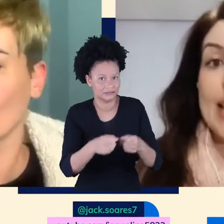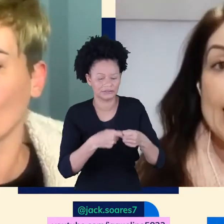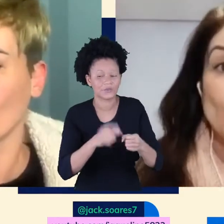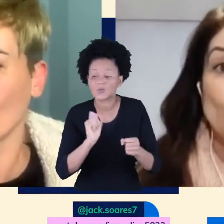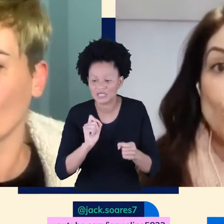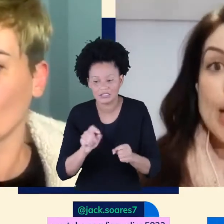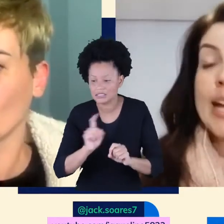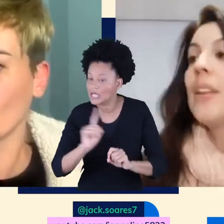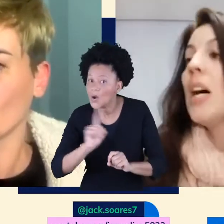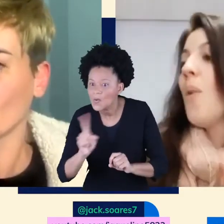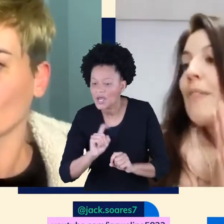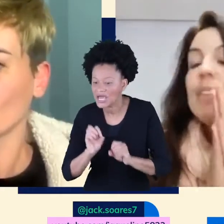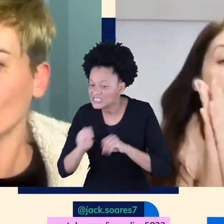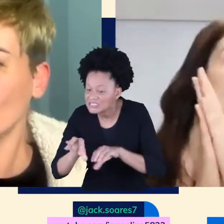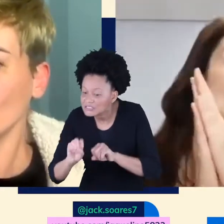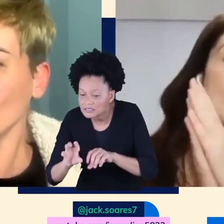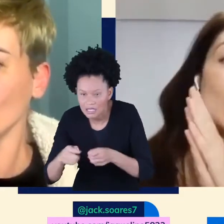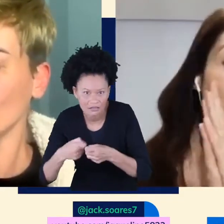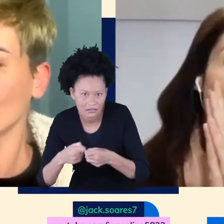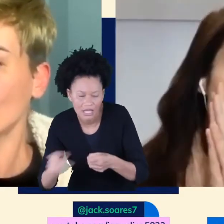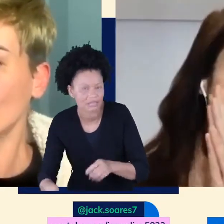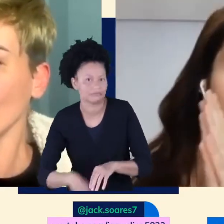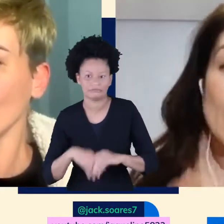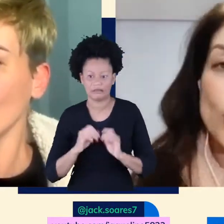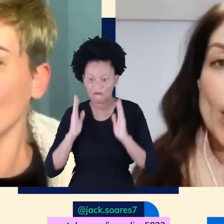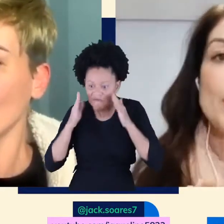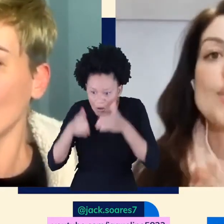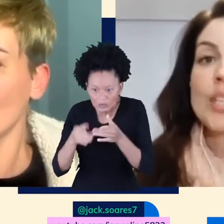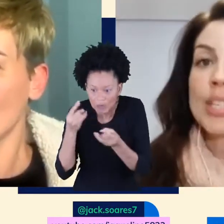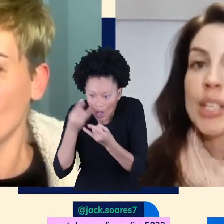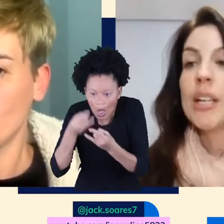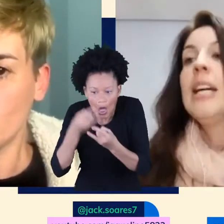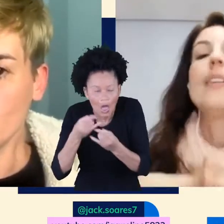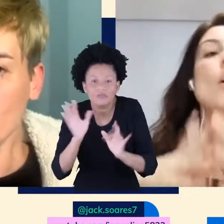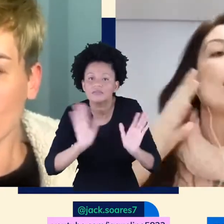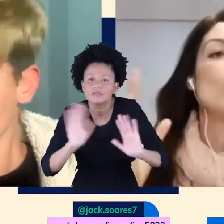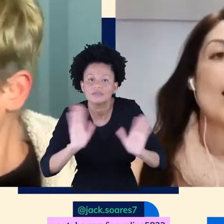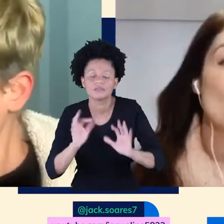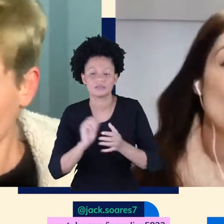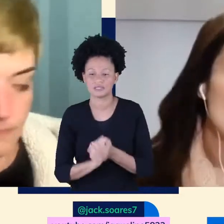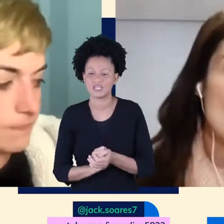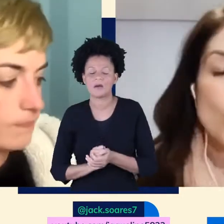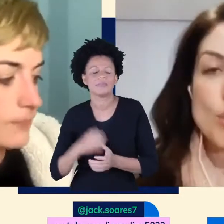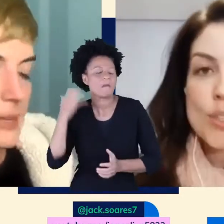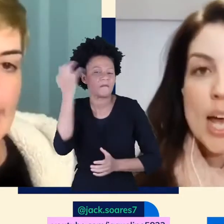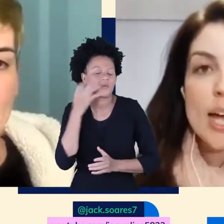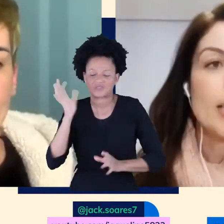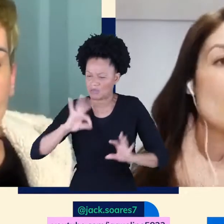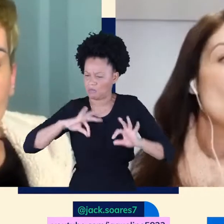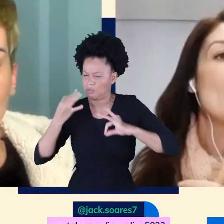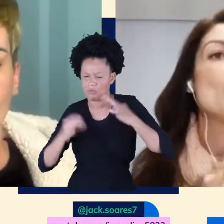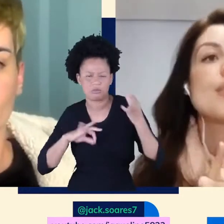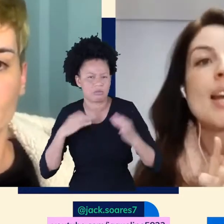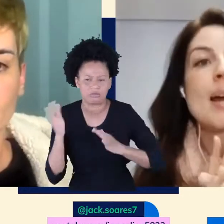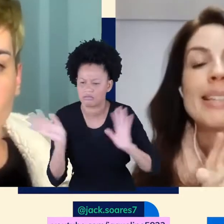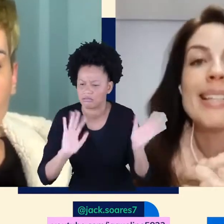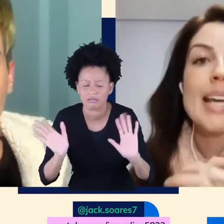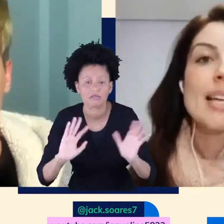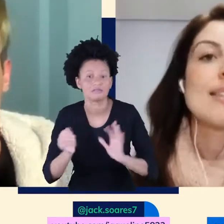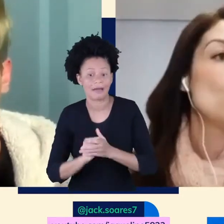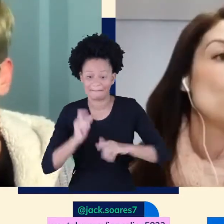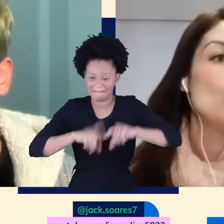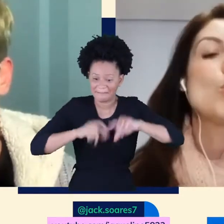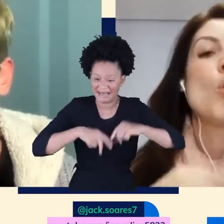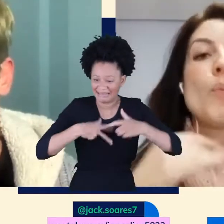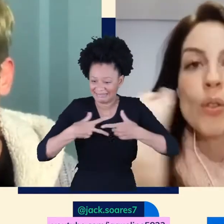fazer sexo, não é ficar focado em falar de camisinha, não é colocar música erotizada, não é mostrar